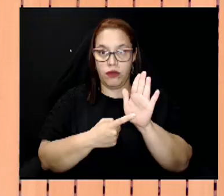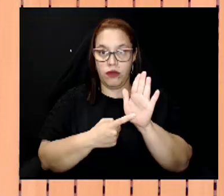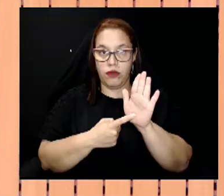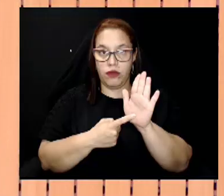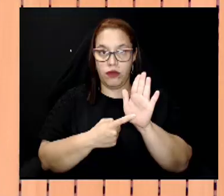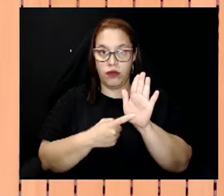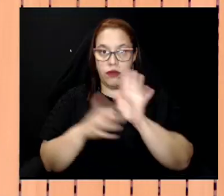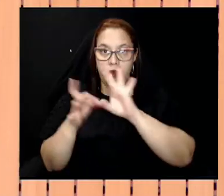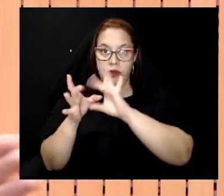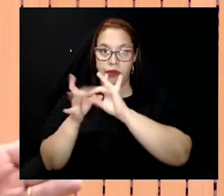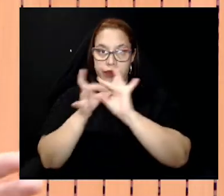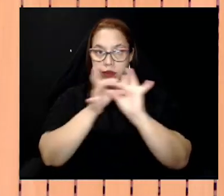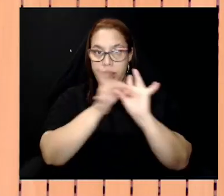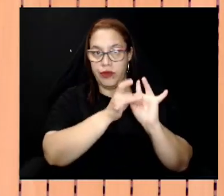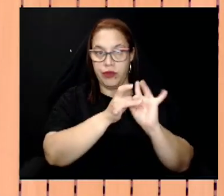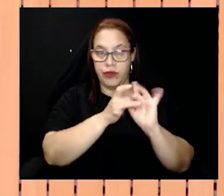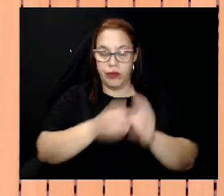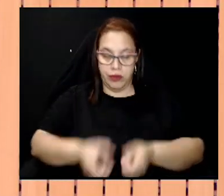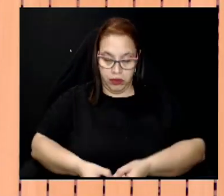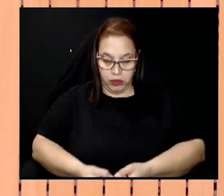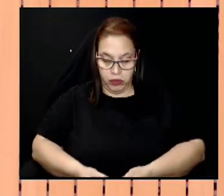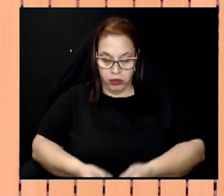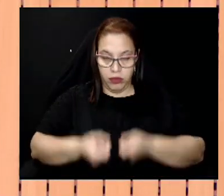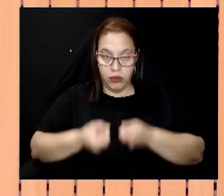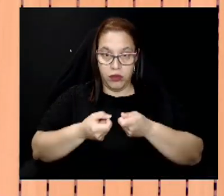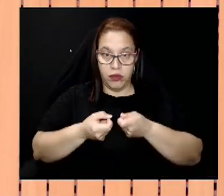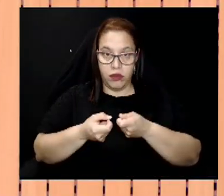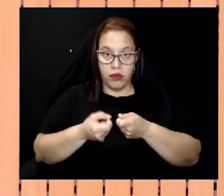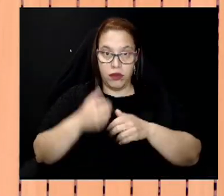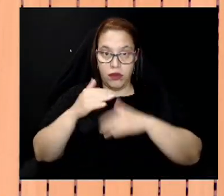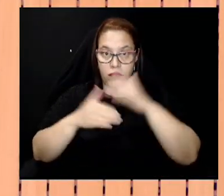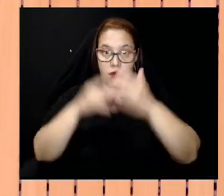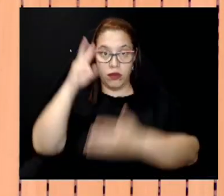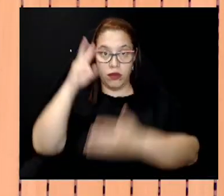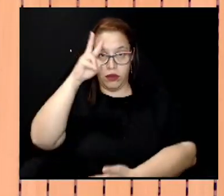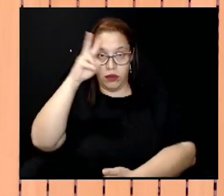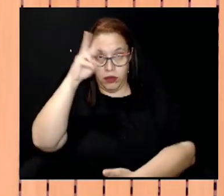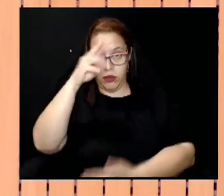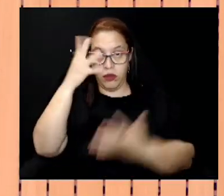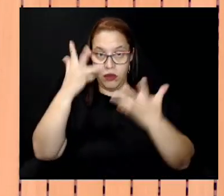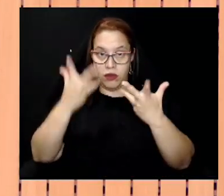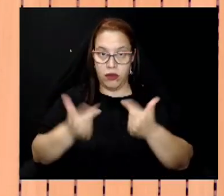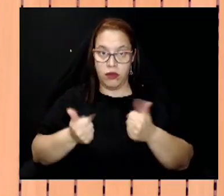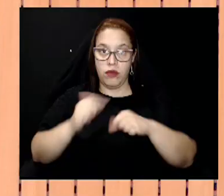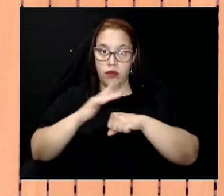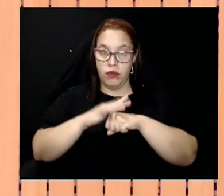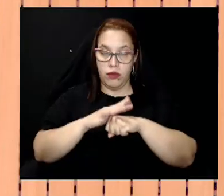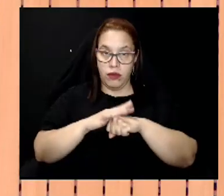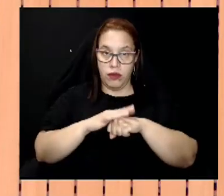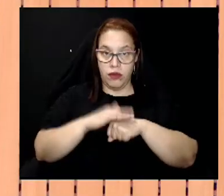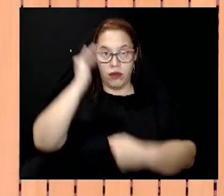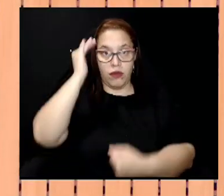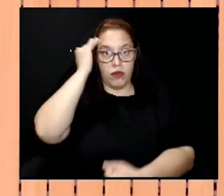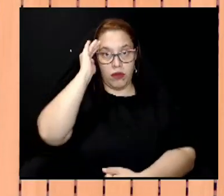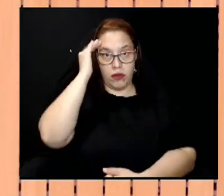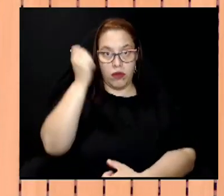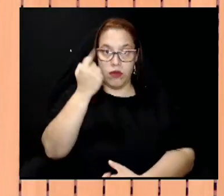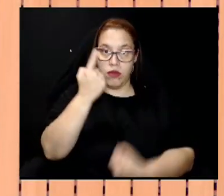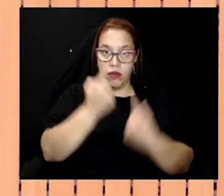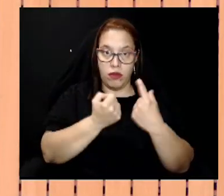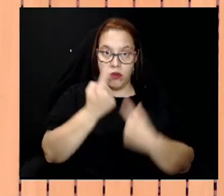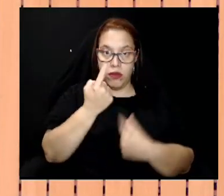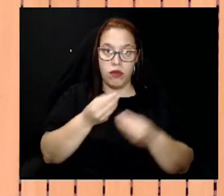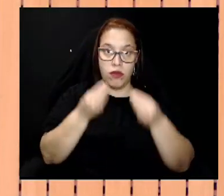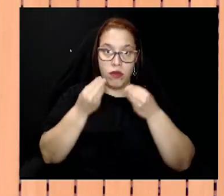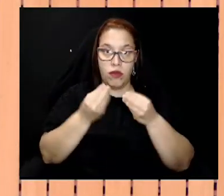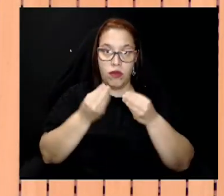contextualização do câncer do ovário. Nós vamos caminhar um pouquinho sobre a história natural dessa doença, para entendermos um pouco mais sobre como ela pode se